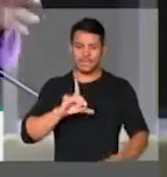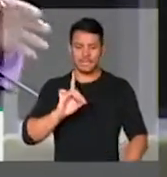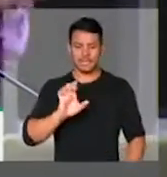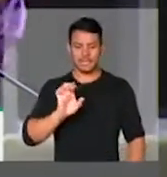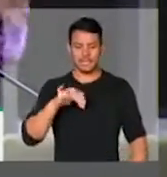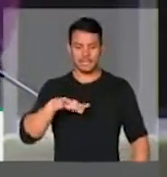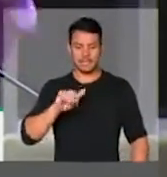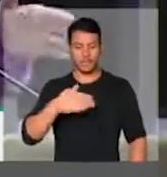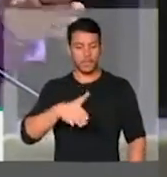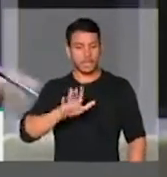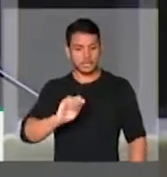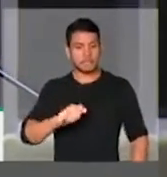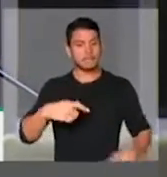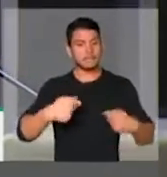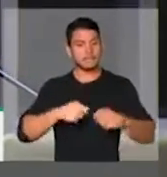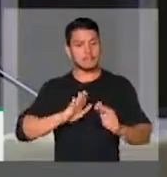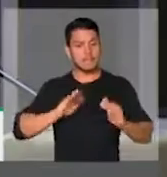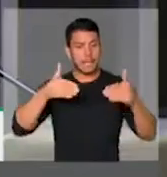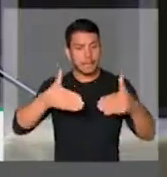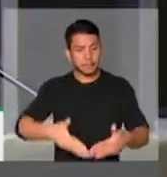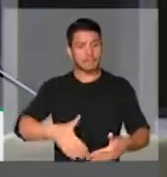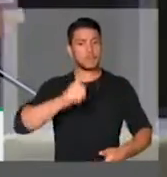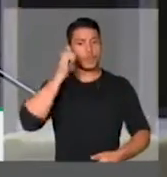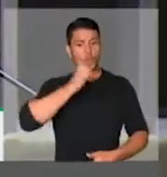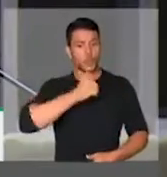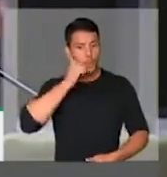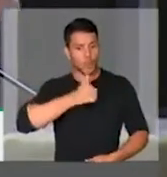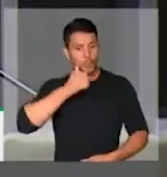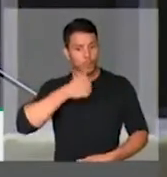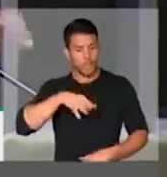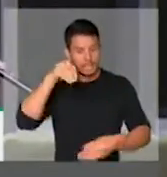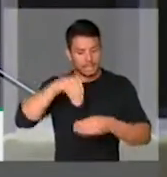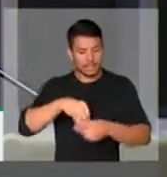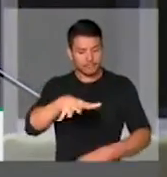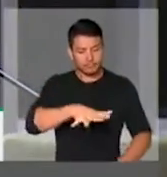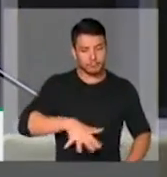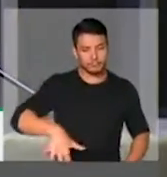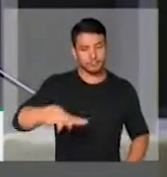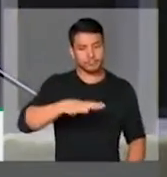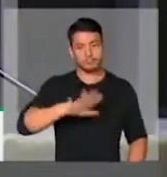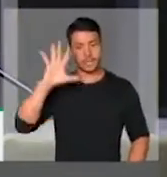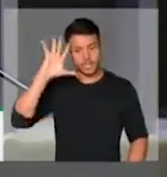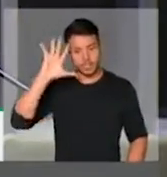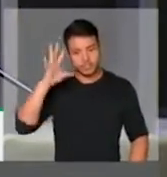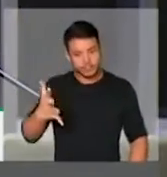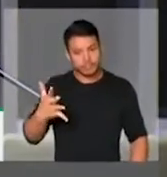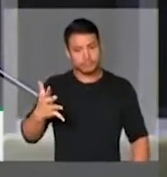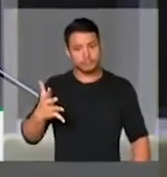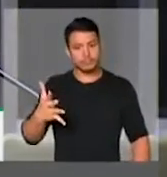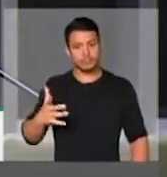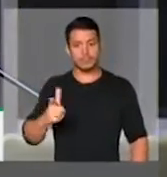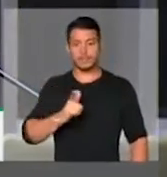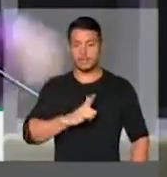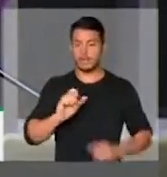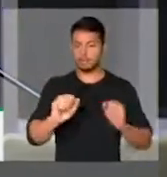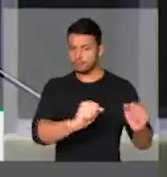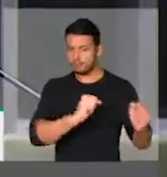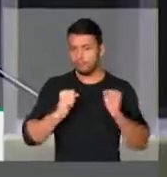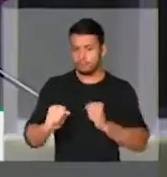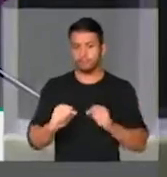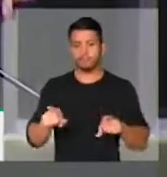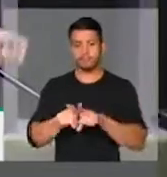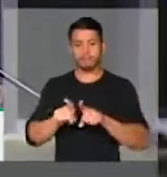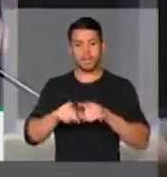uma participação efetiva das mulheres nos espaços de decisão do país, nos espaços de poder.